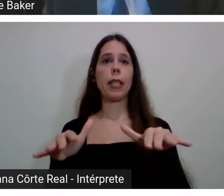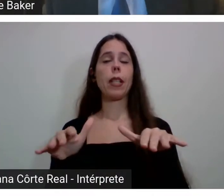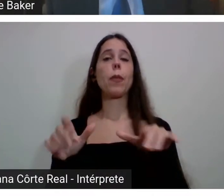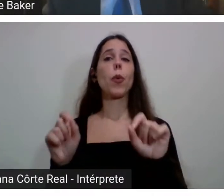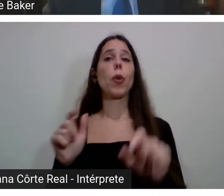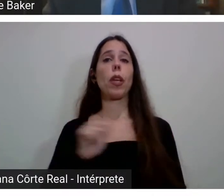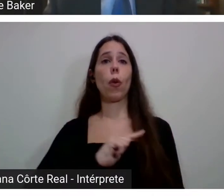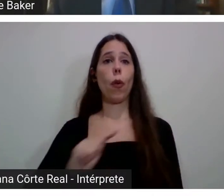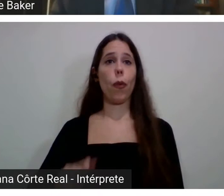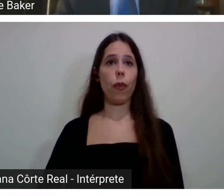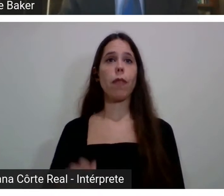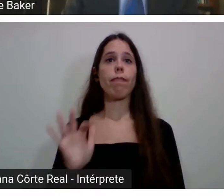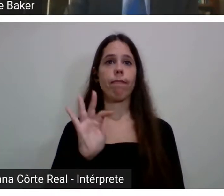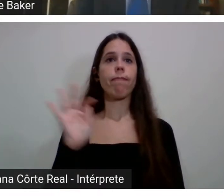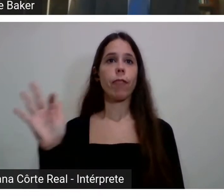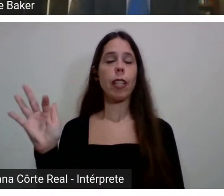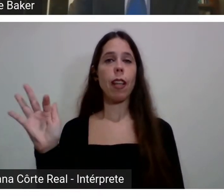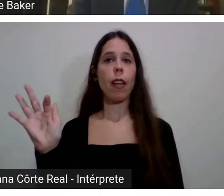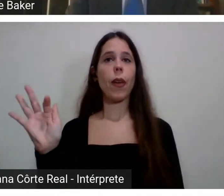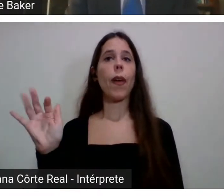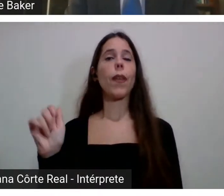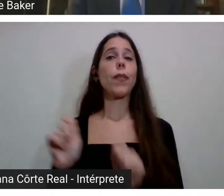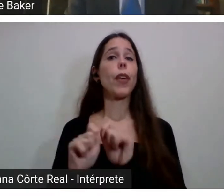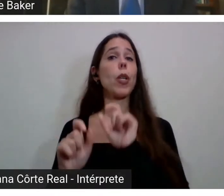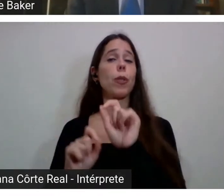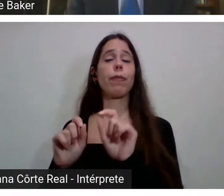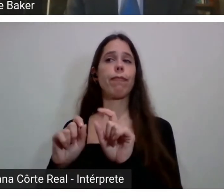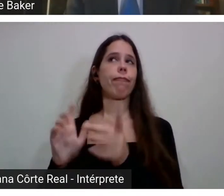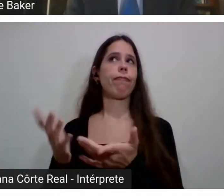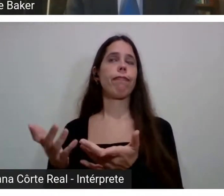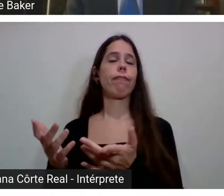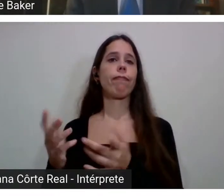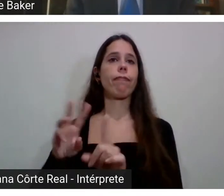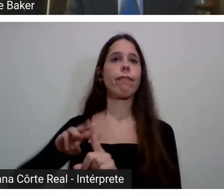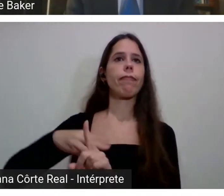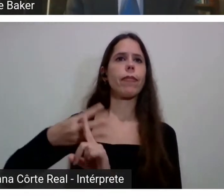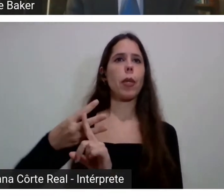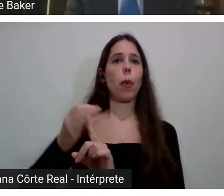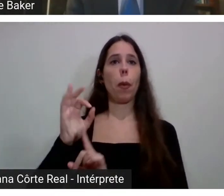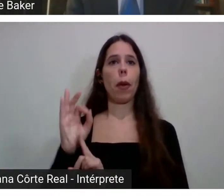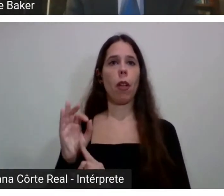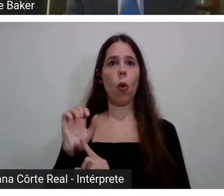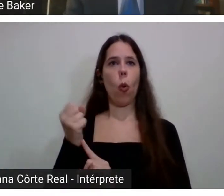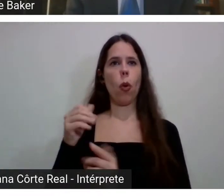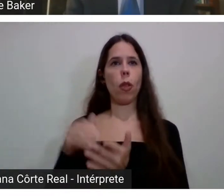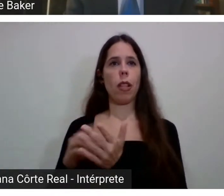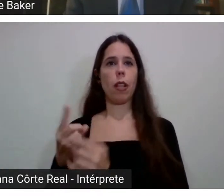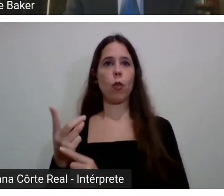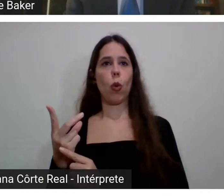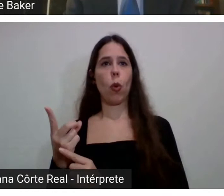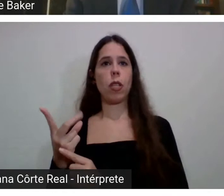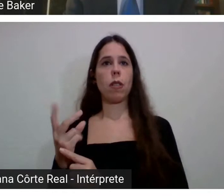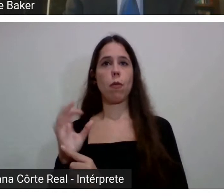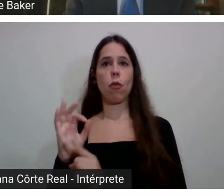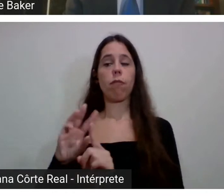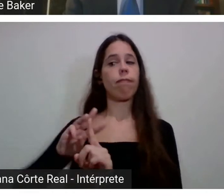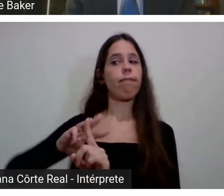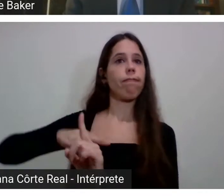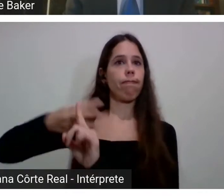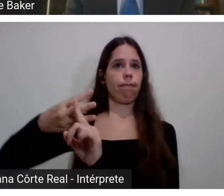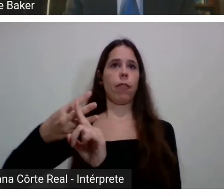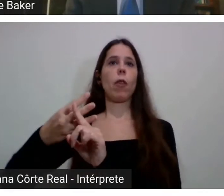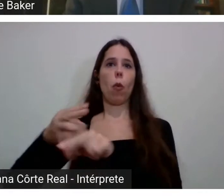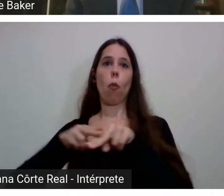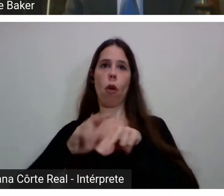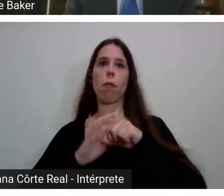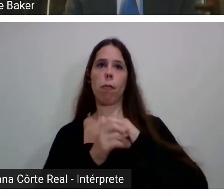federal praticamente triplicou esse percentual de 8 a 12%, mas distribuiu ao longo